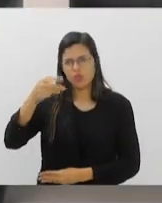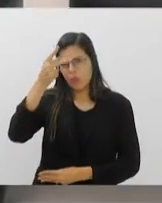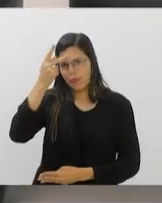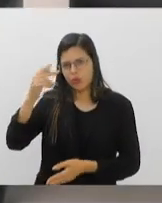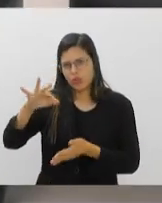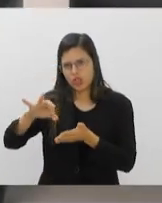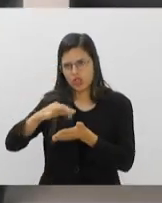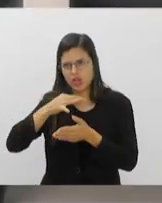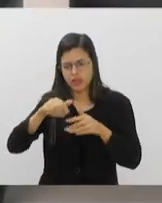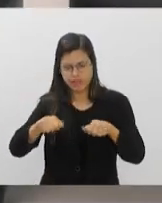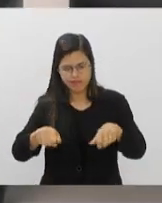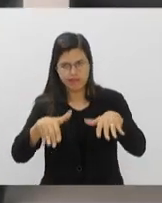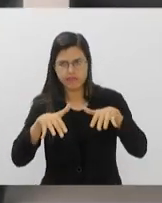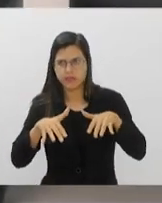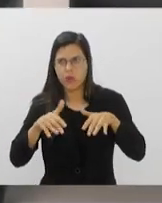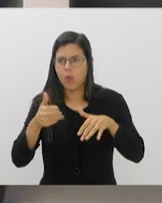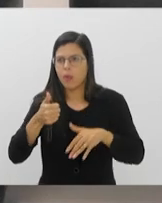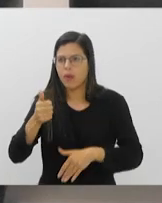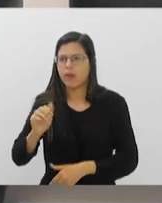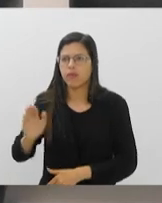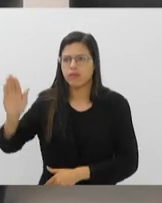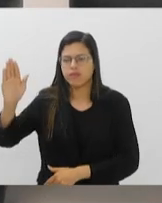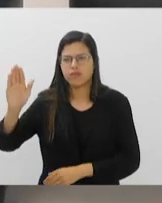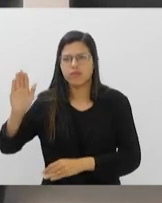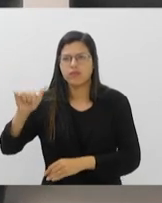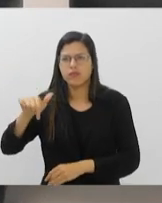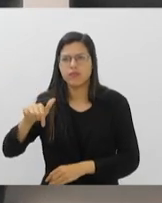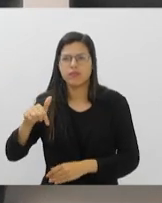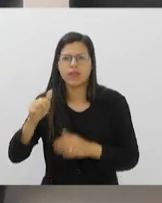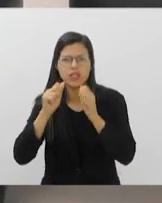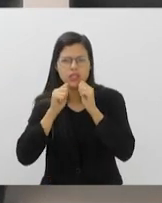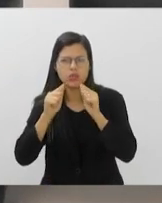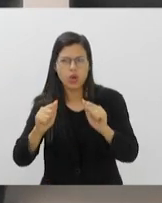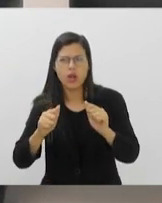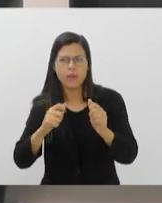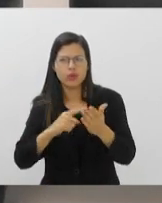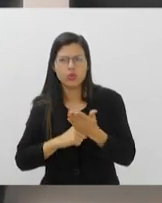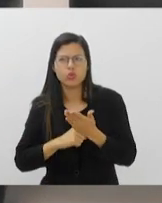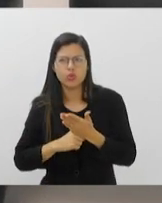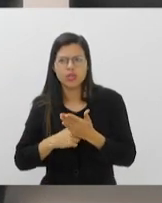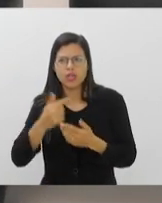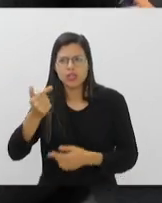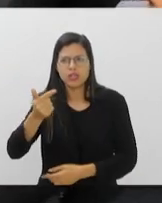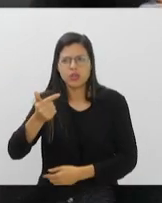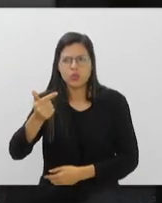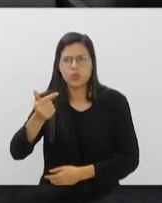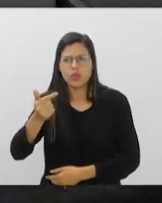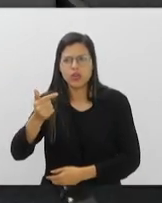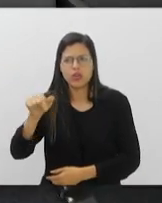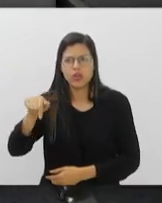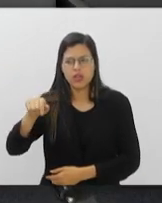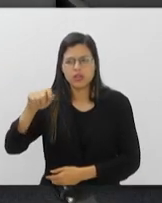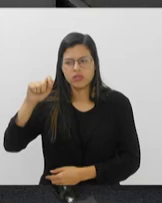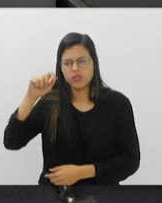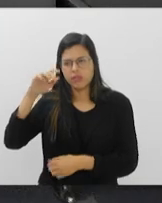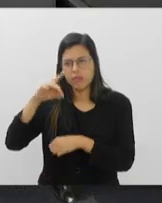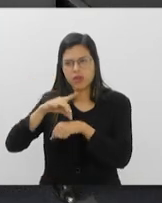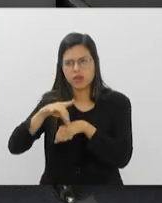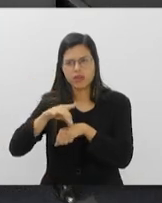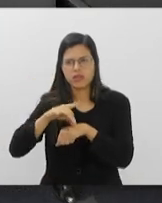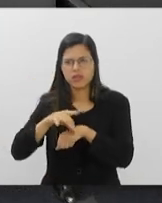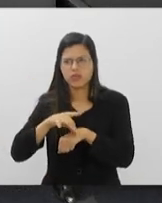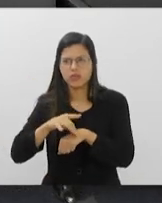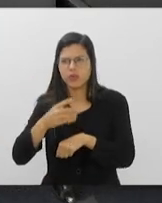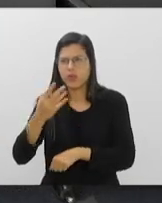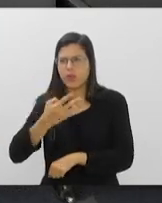o primeiro levantou a mão fo de Cinza aqui a minha Assessoria me ajuda por favor a segunda de preto o terceiro de colete e o quarto aqui com